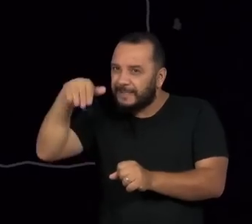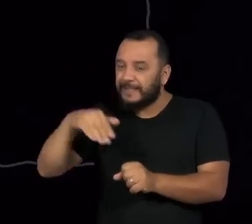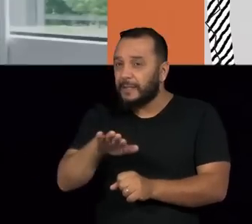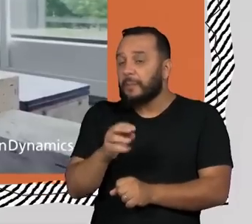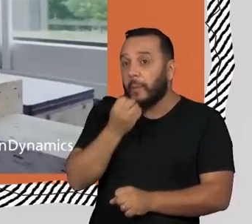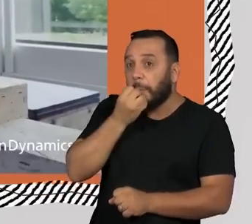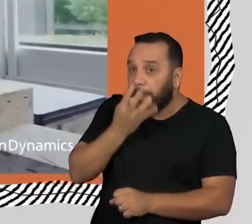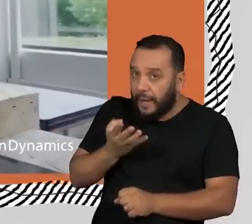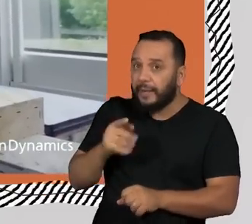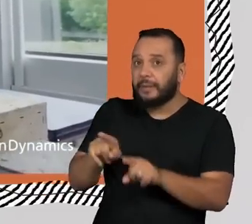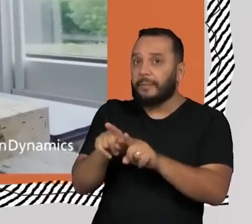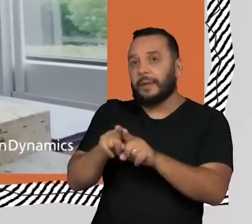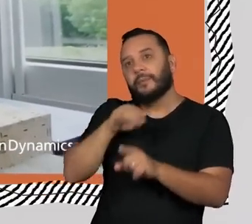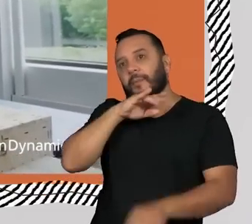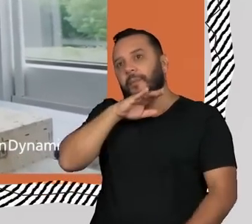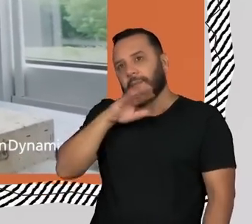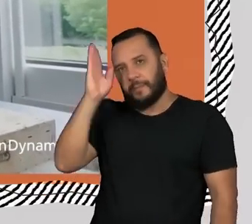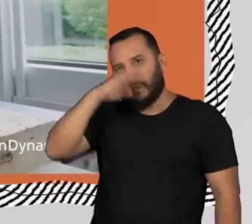ou para o mal